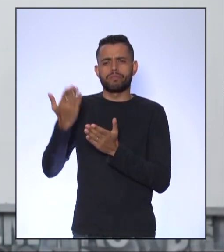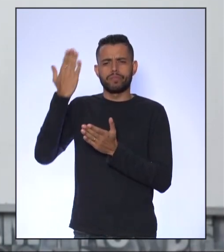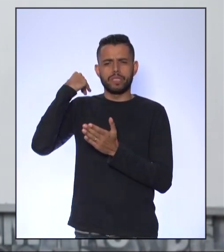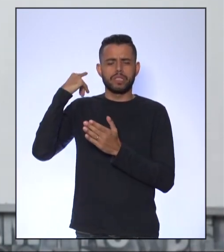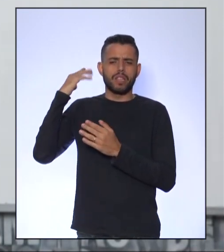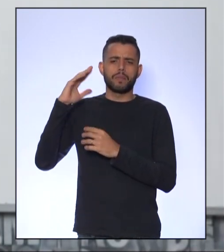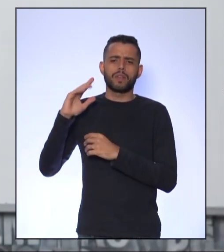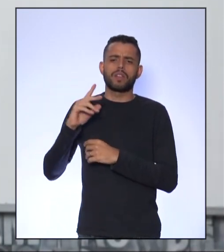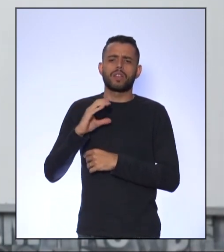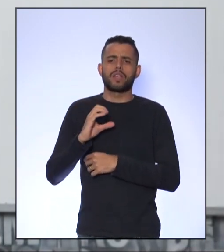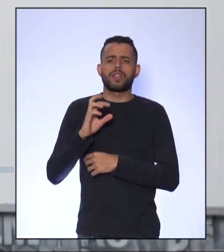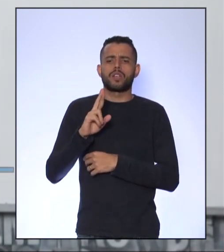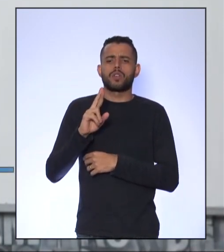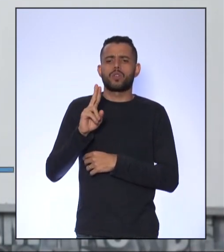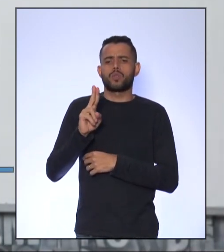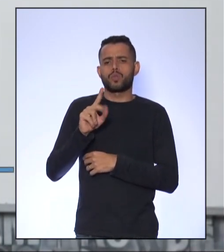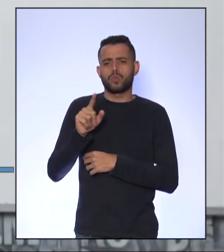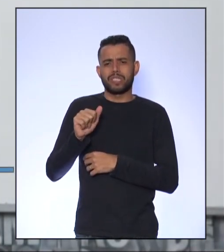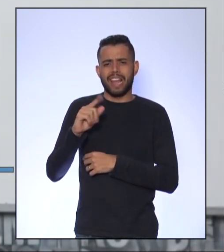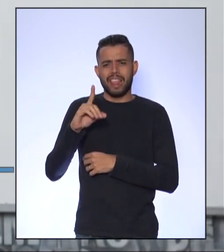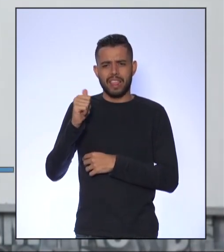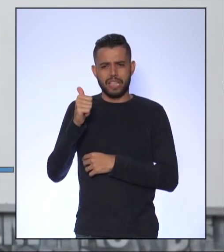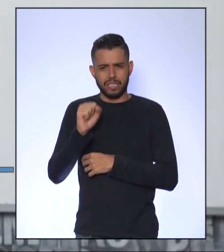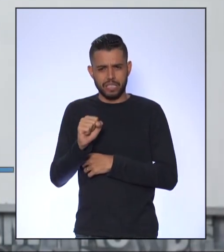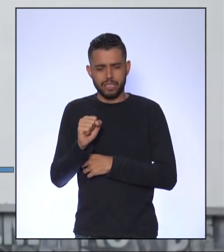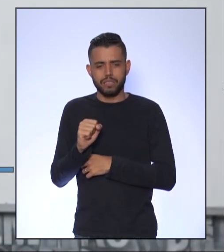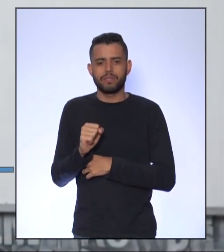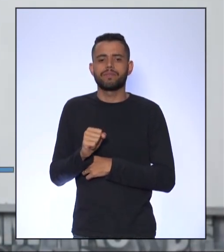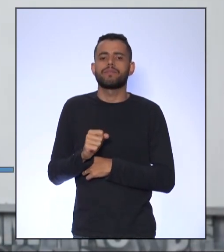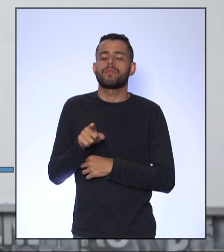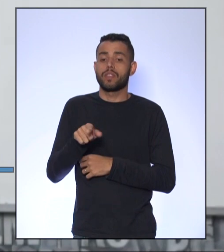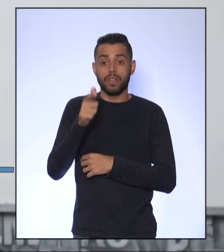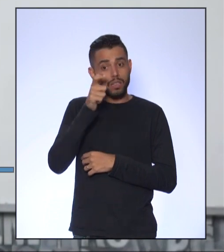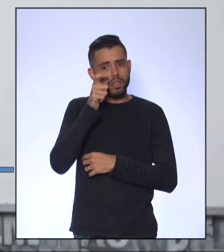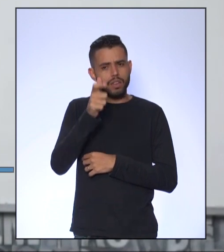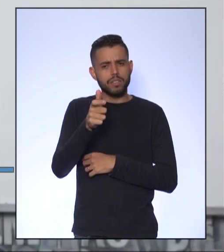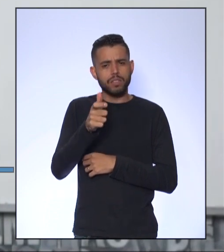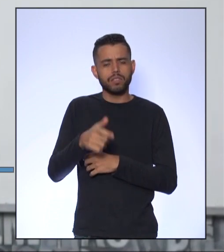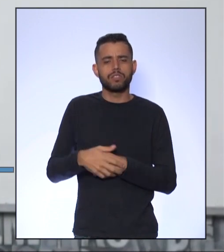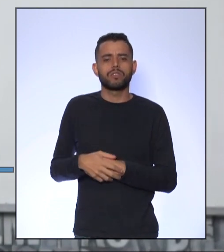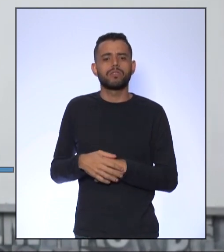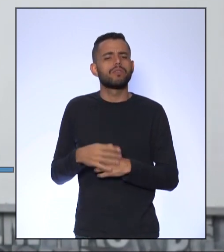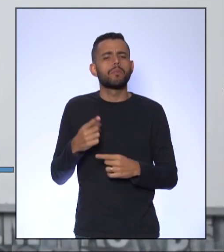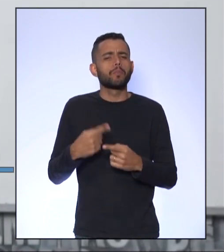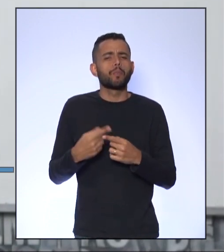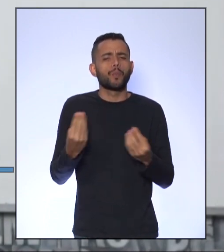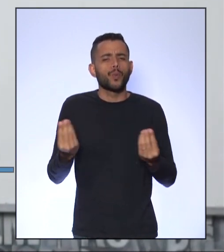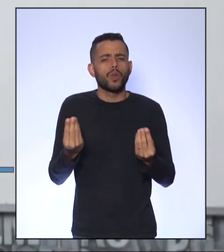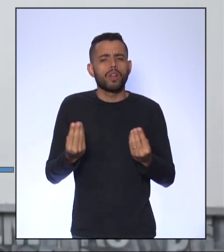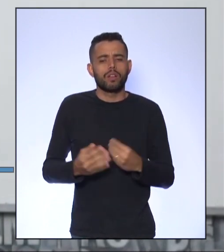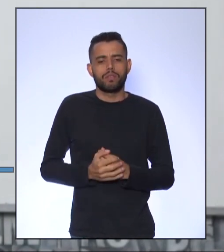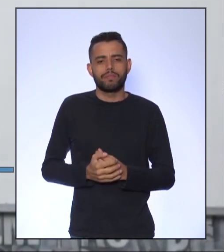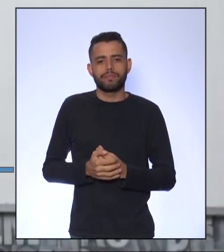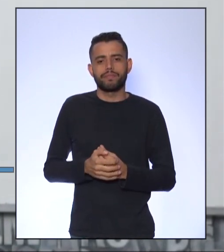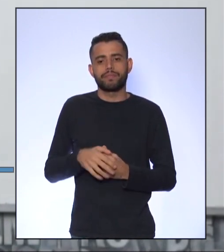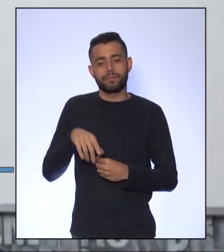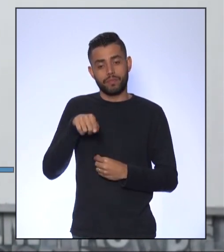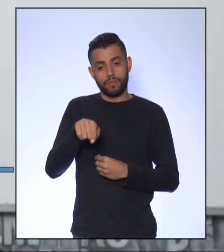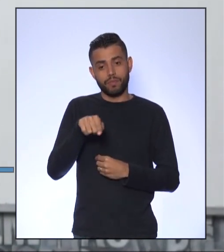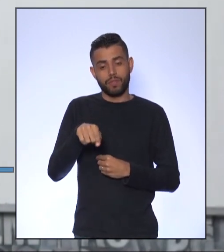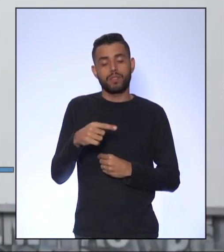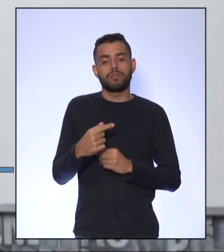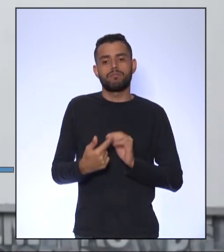e continua aí. A ordem templária é muito interessante porque ela traz à